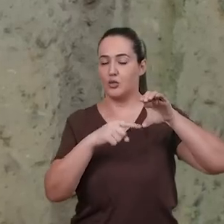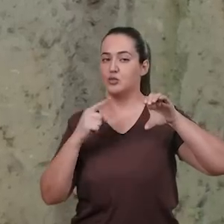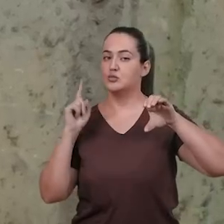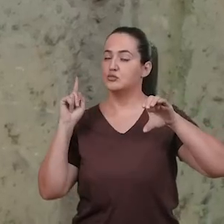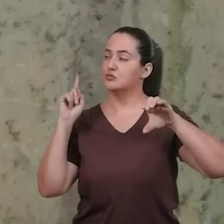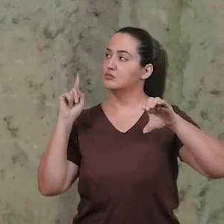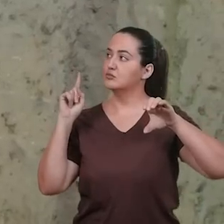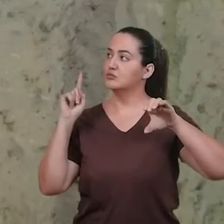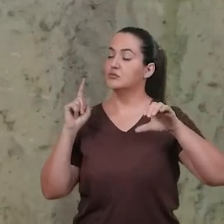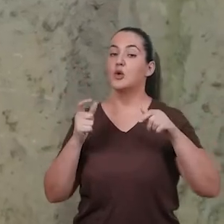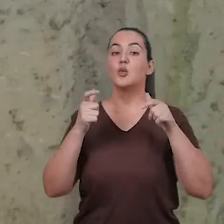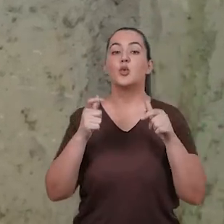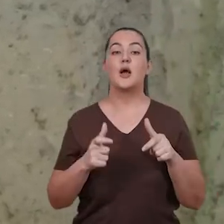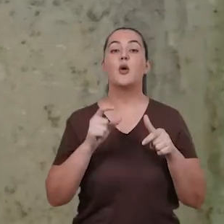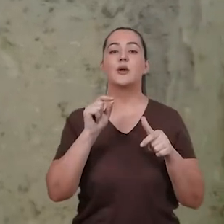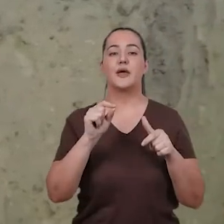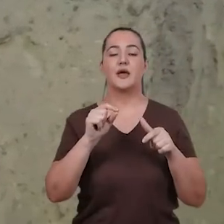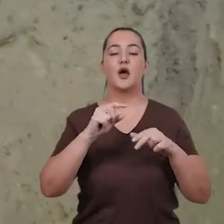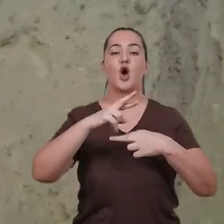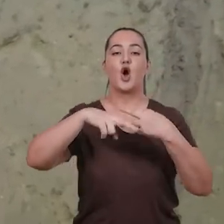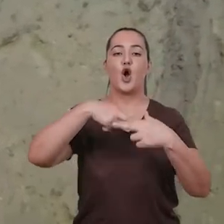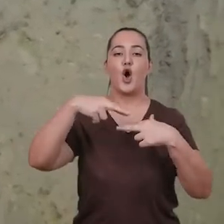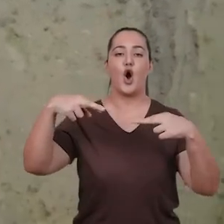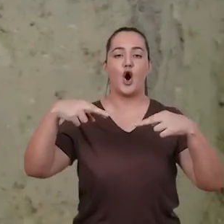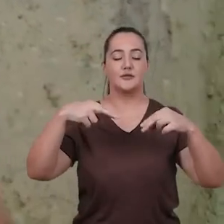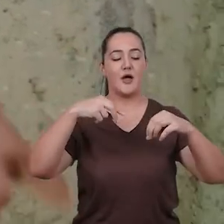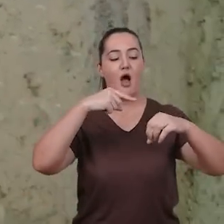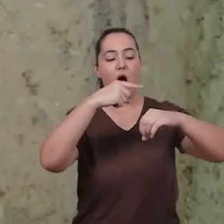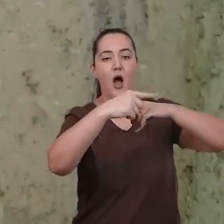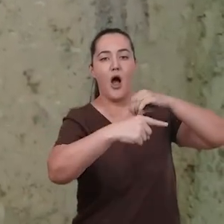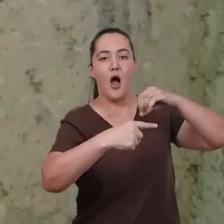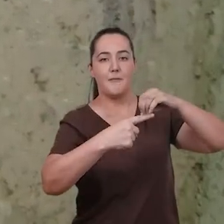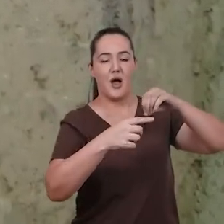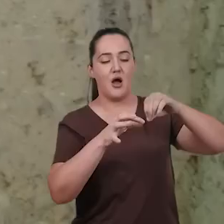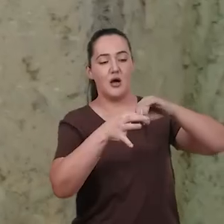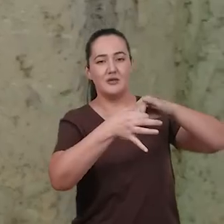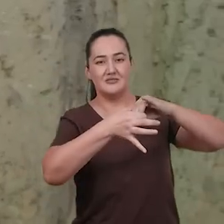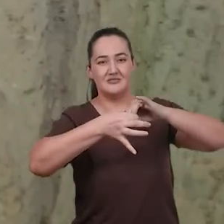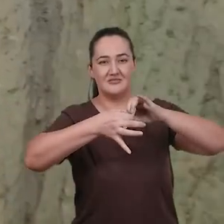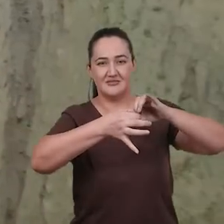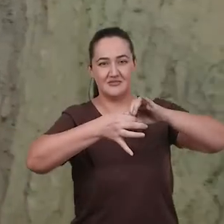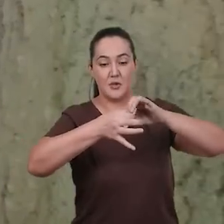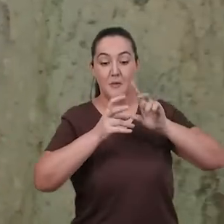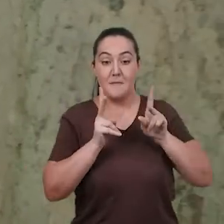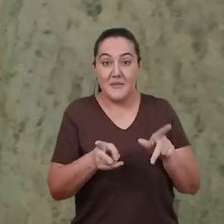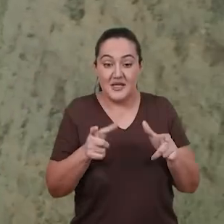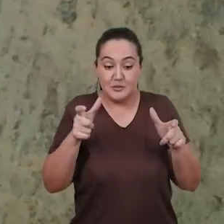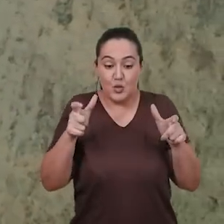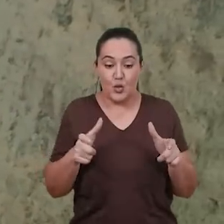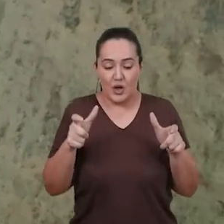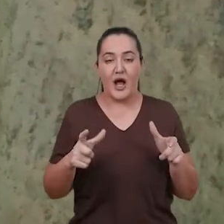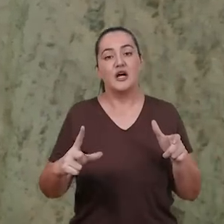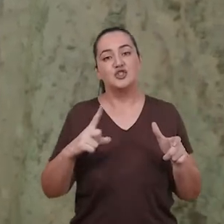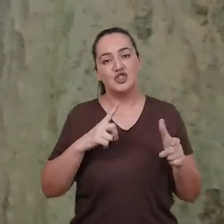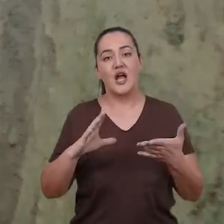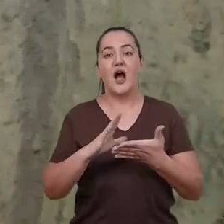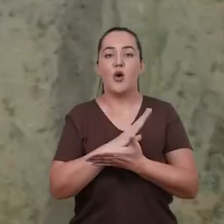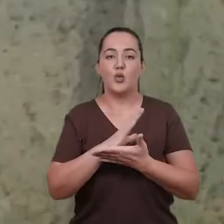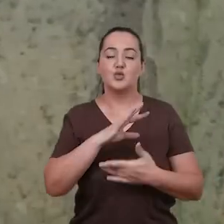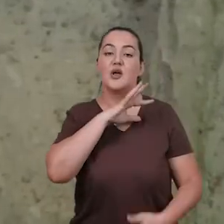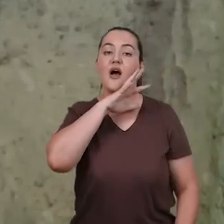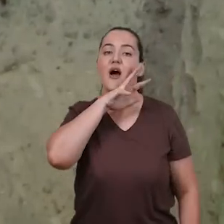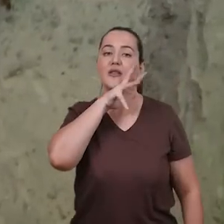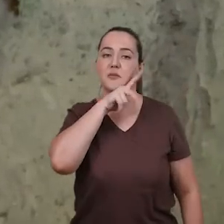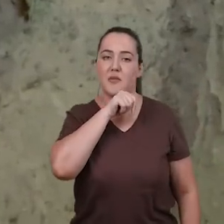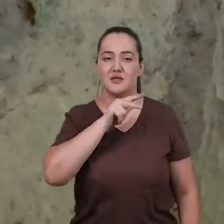um buraco aqui. Aqui era onde eles amarravam a corda, porque no mesmo cômodo onde a família vivia, morava, eles também